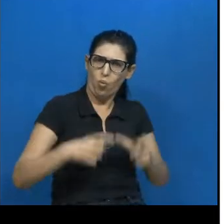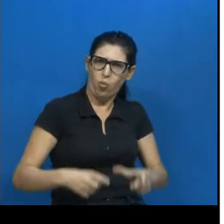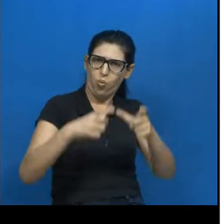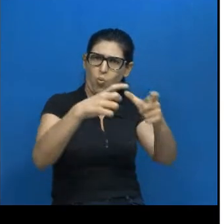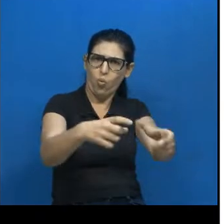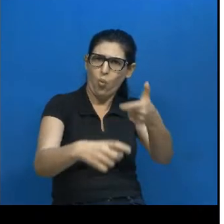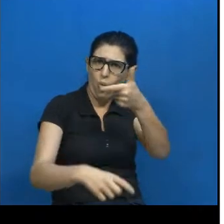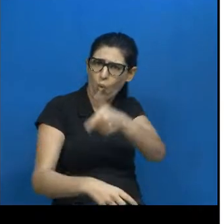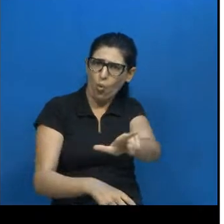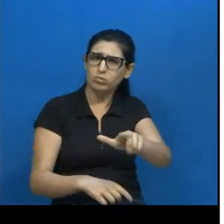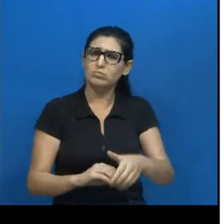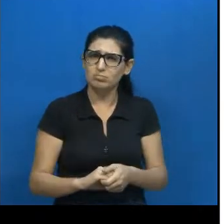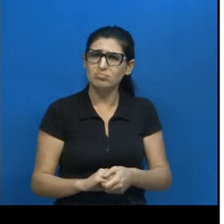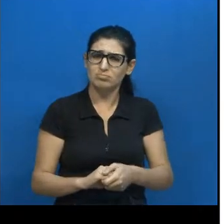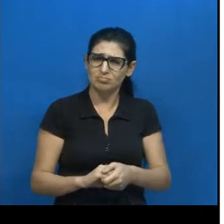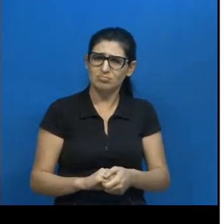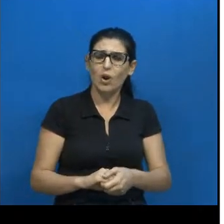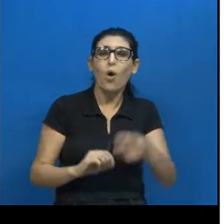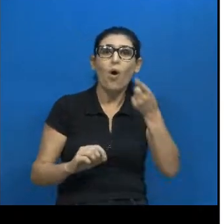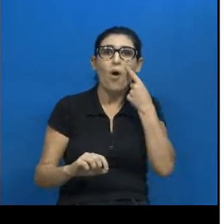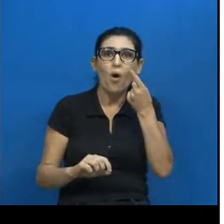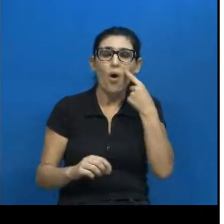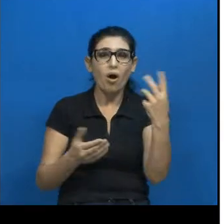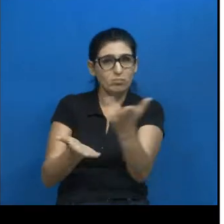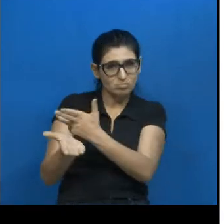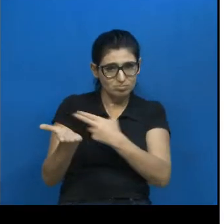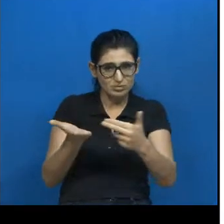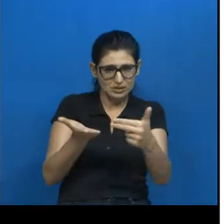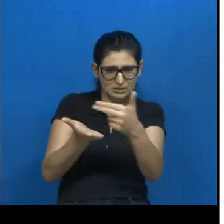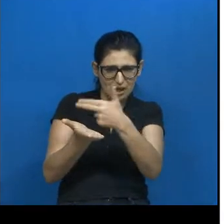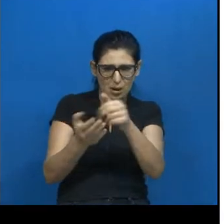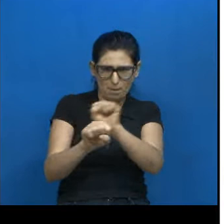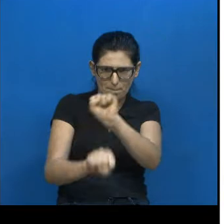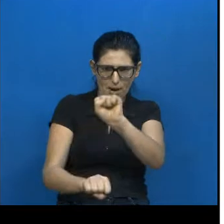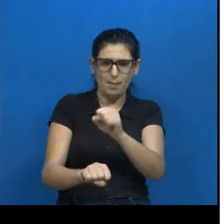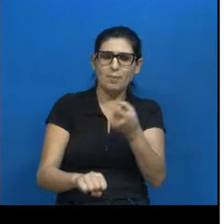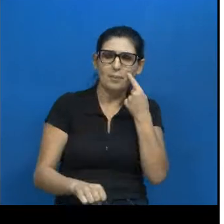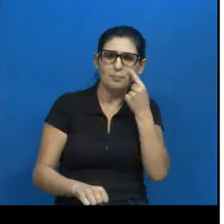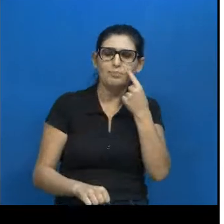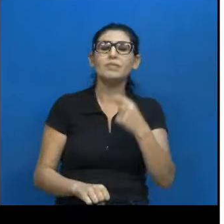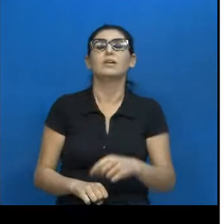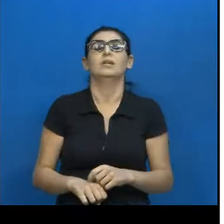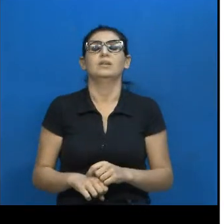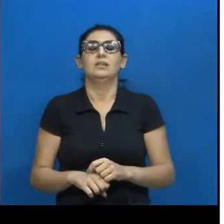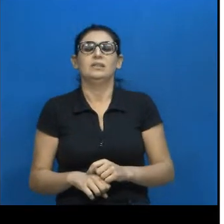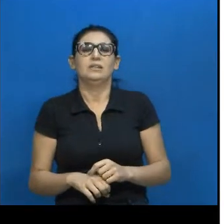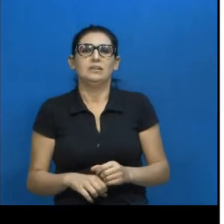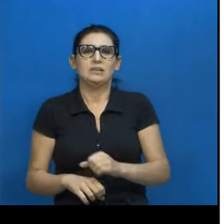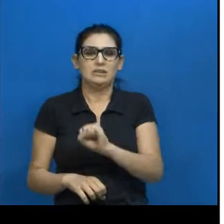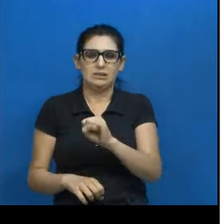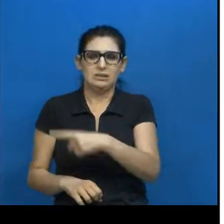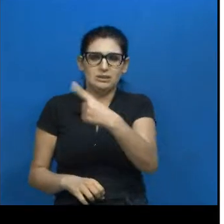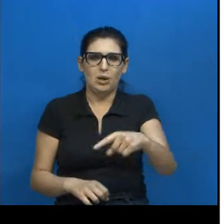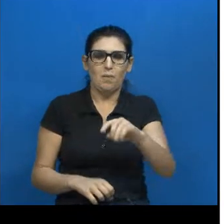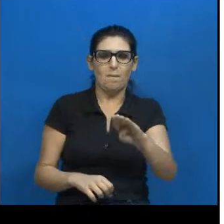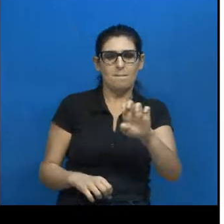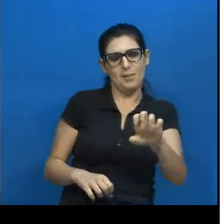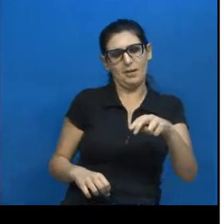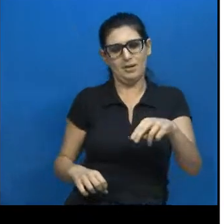olha o desenho, como é que ficou a linha. A gente pegou essa linha São Benedito, cidade de Salvador. Ela é um outro